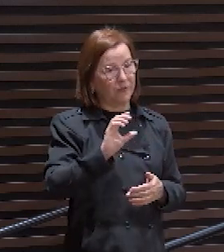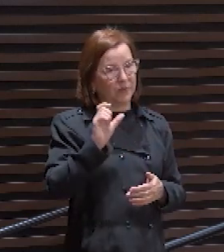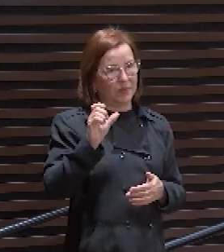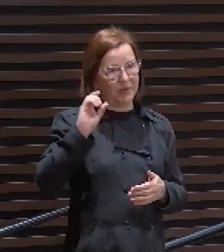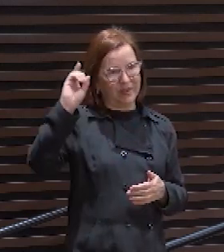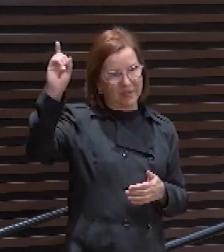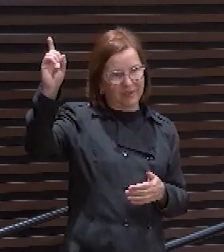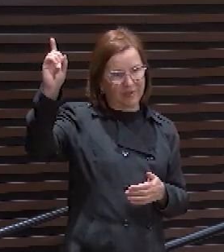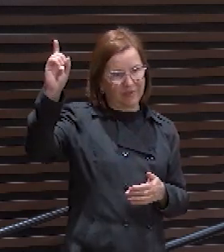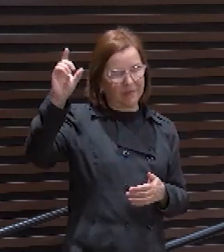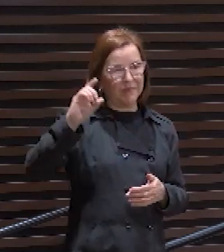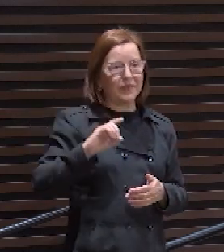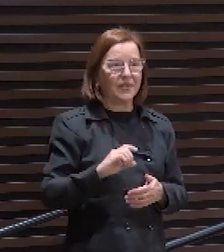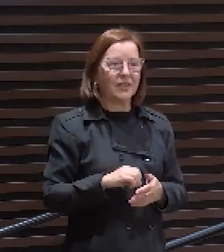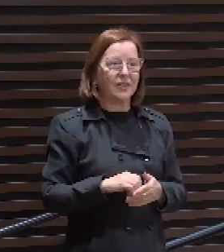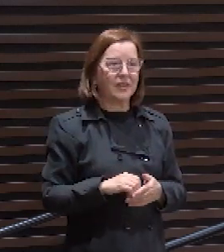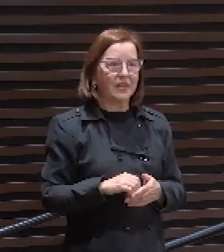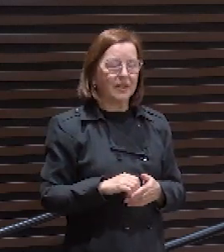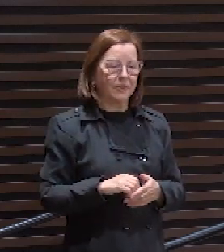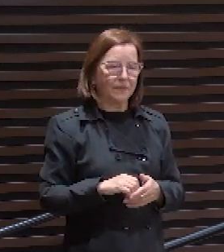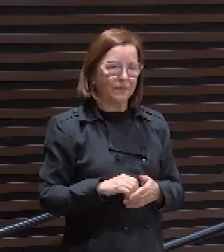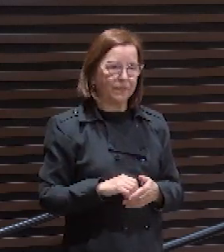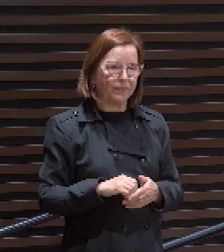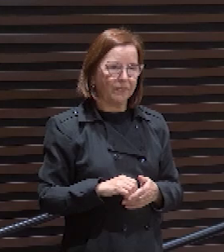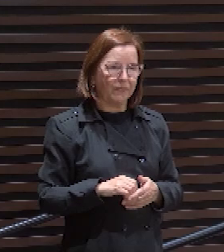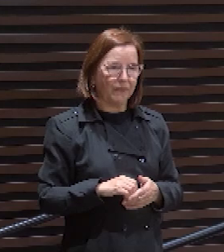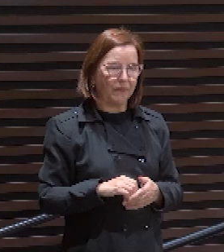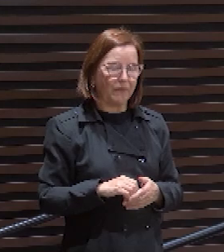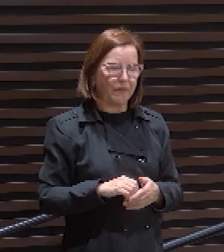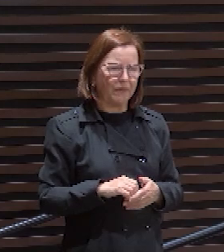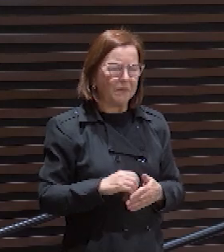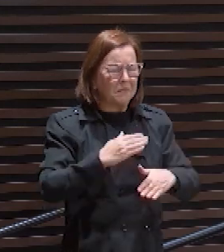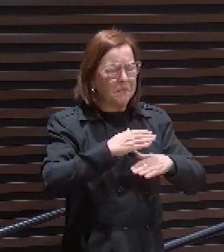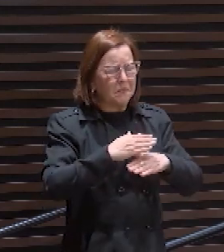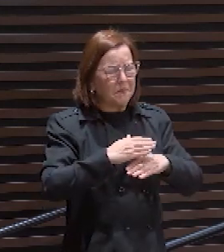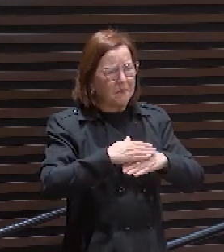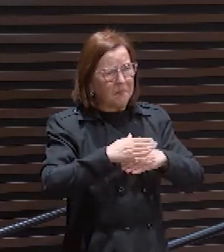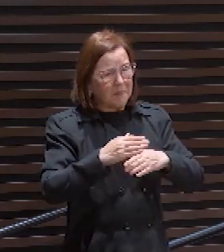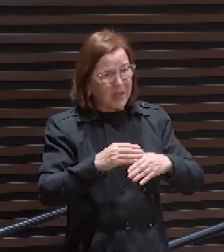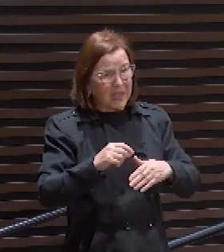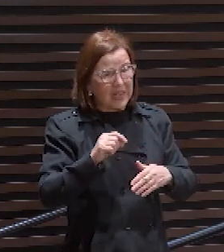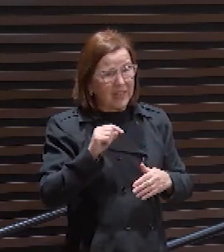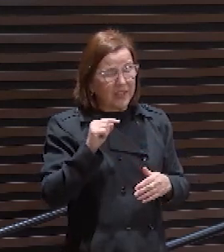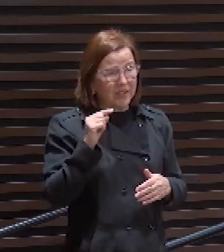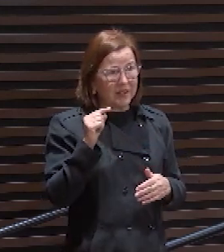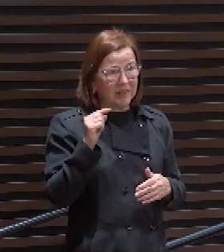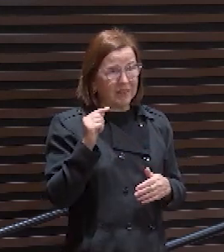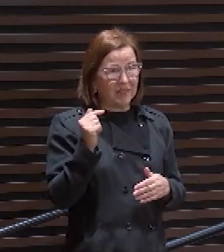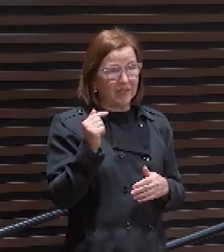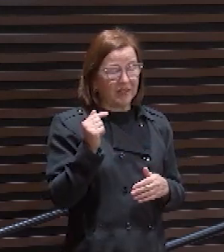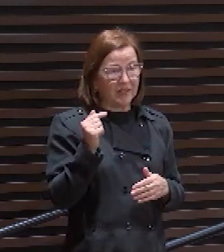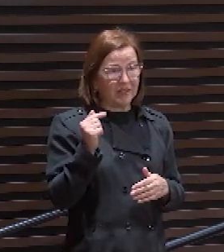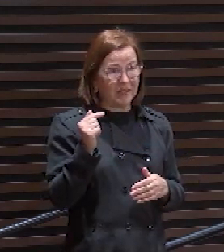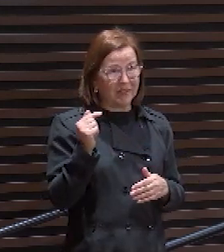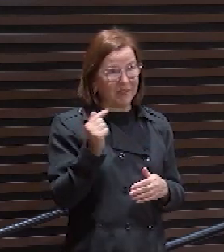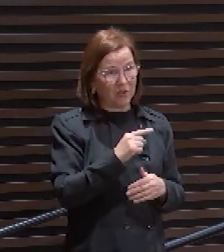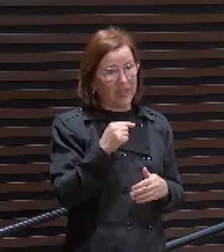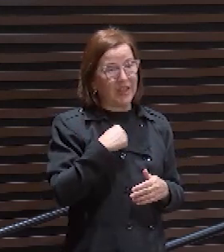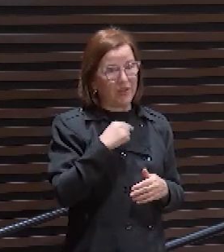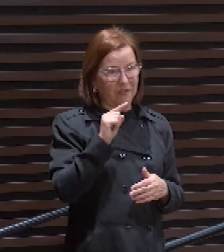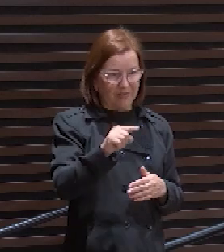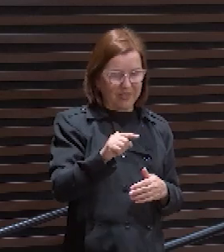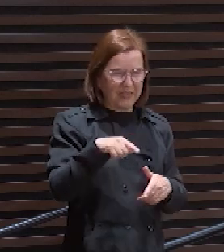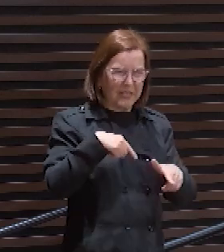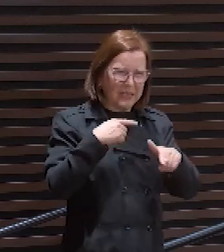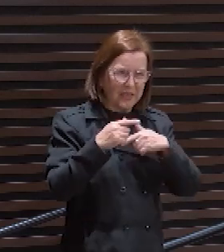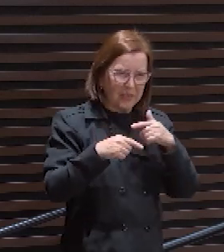tal forma, irmãos, que por mais que eu e você trabalhamos para que possamos ter o que comer no final do dia, meus irmãos,